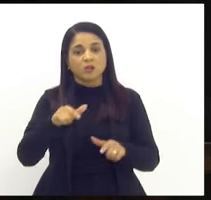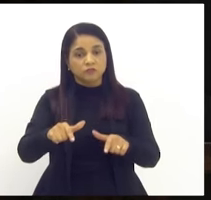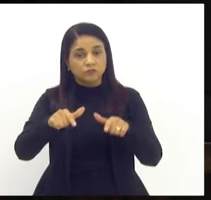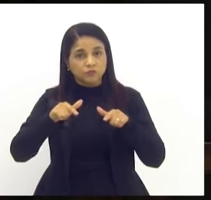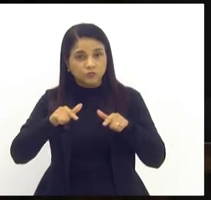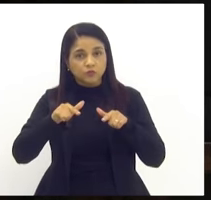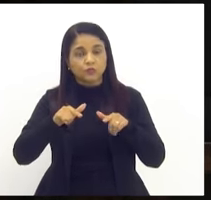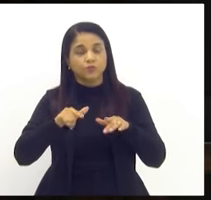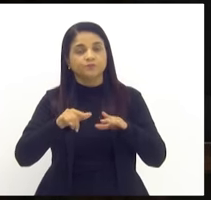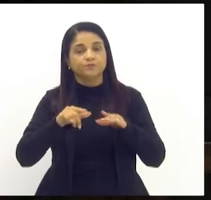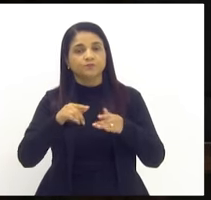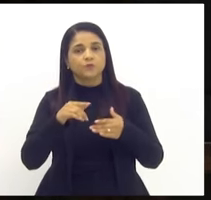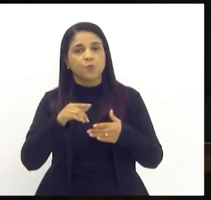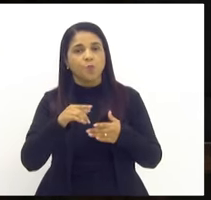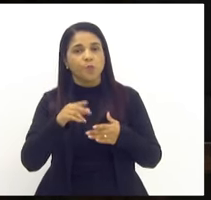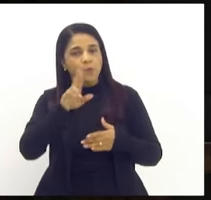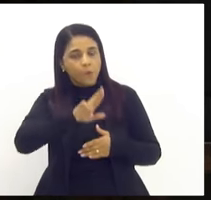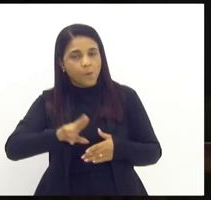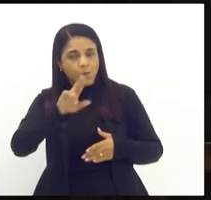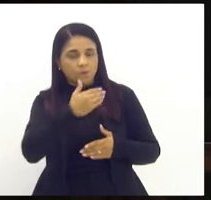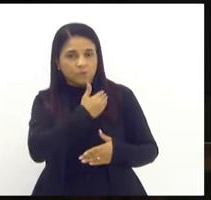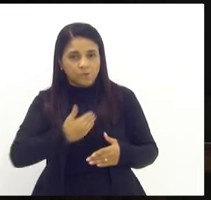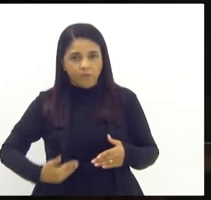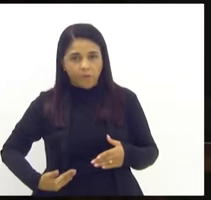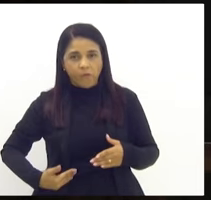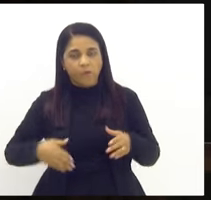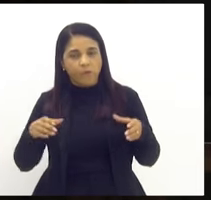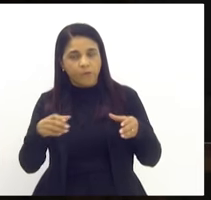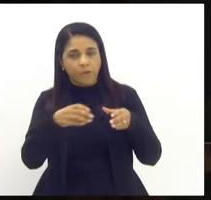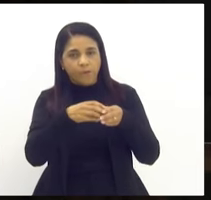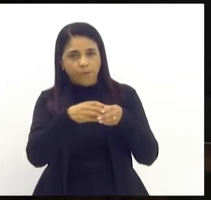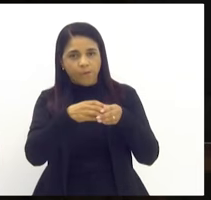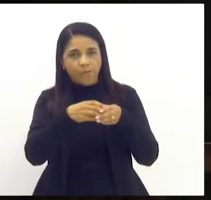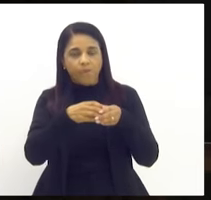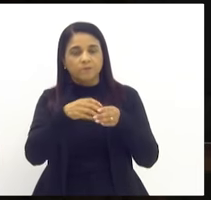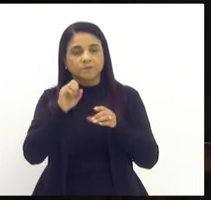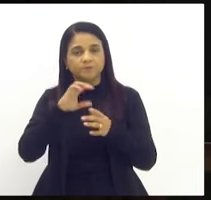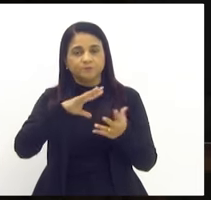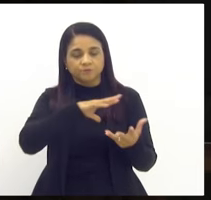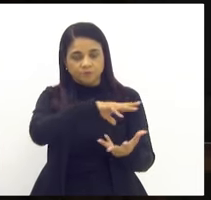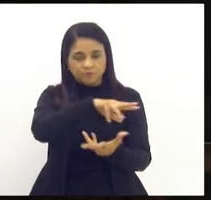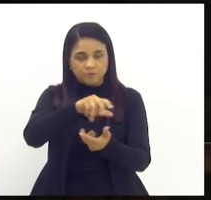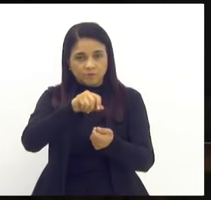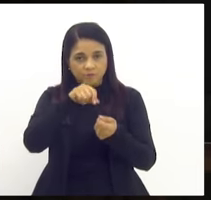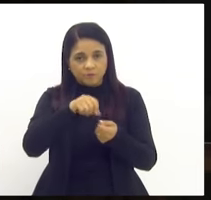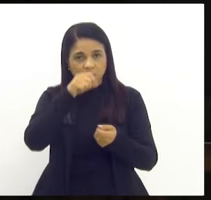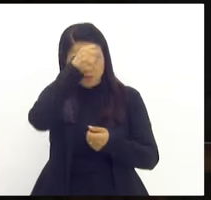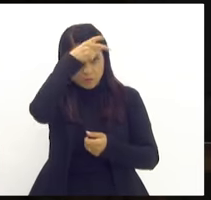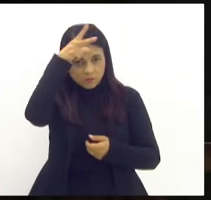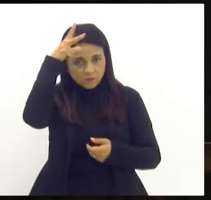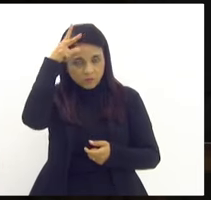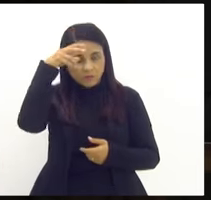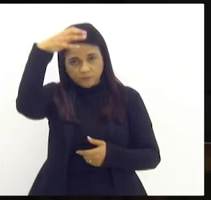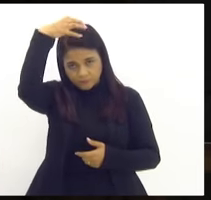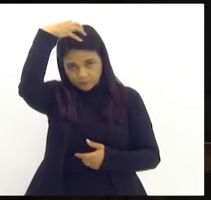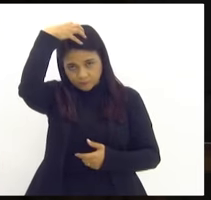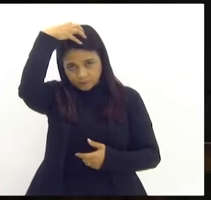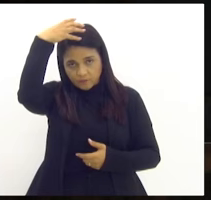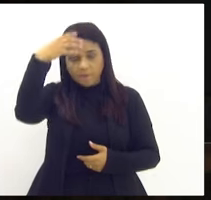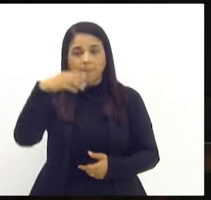utilidade pública brigada Municipal Ambiental de Angra dos Reis bma